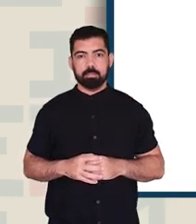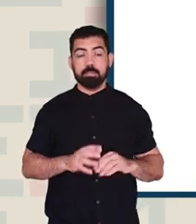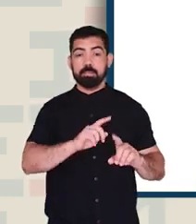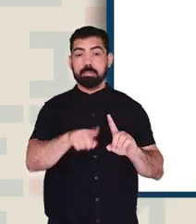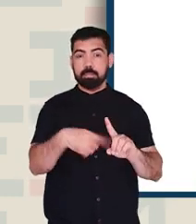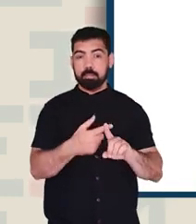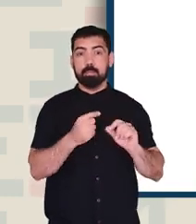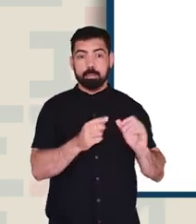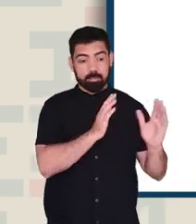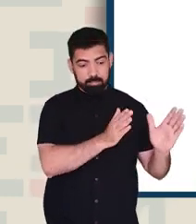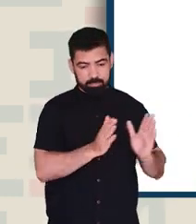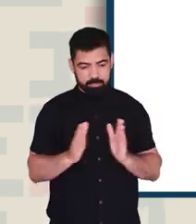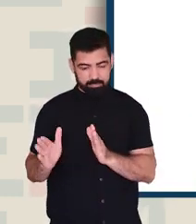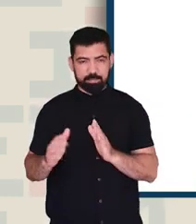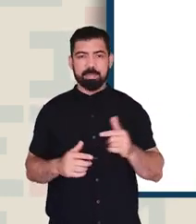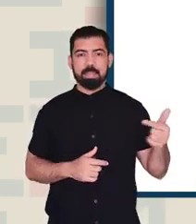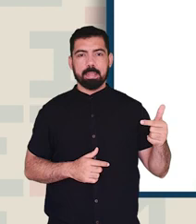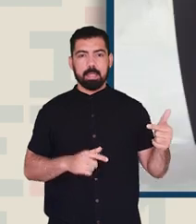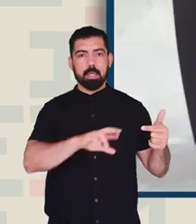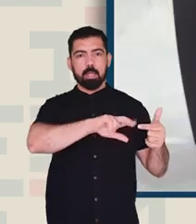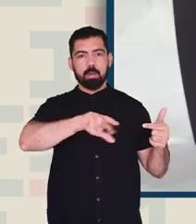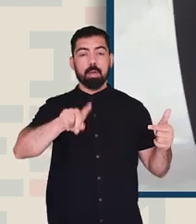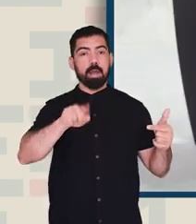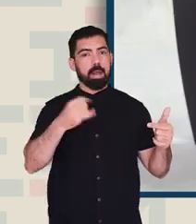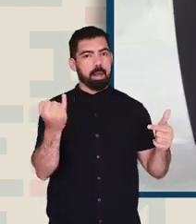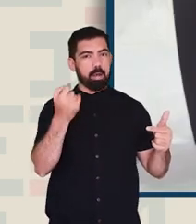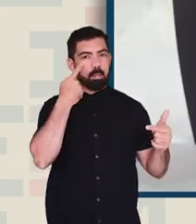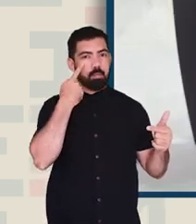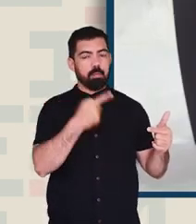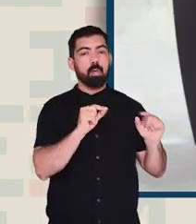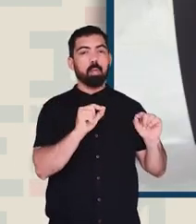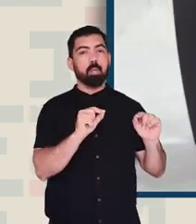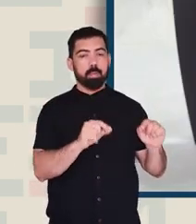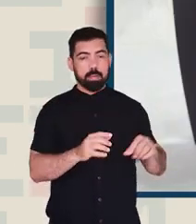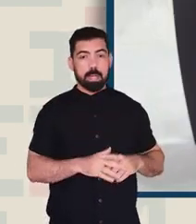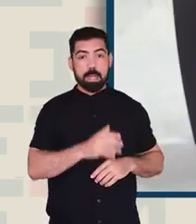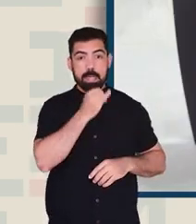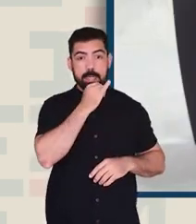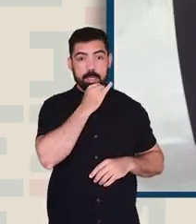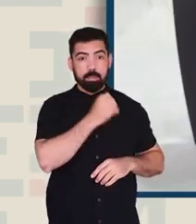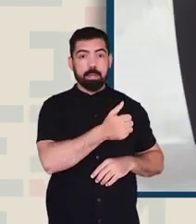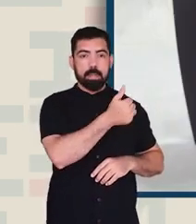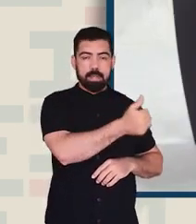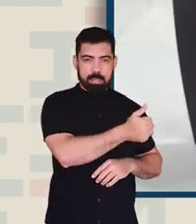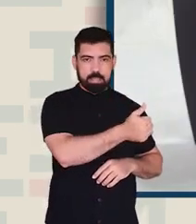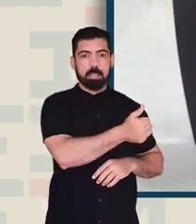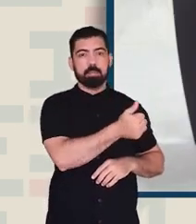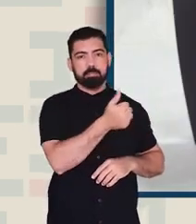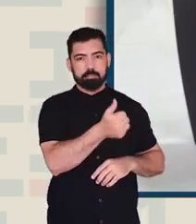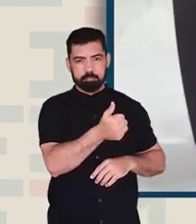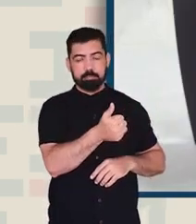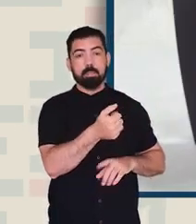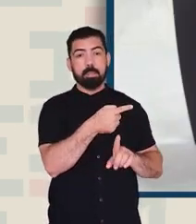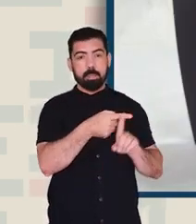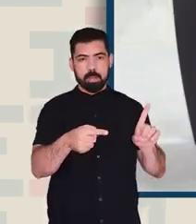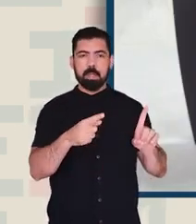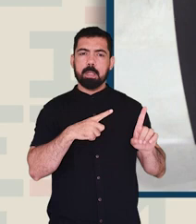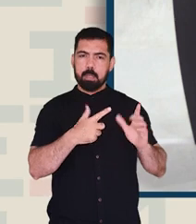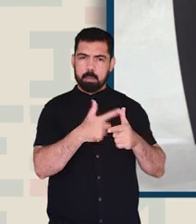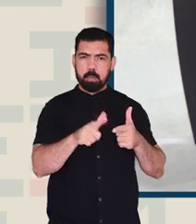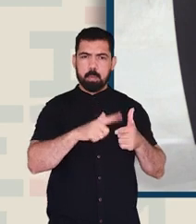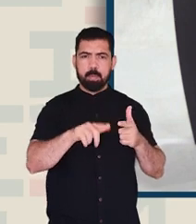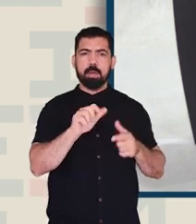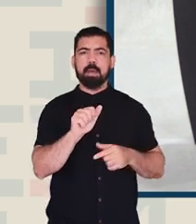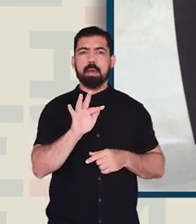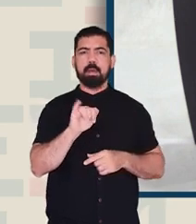E eu tenho uma série de segundas, né? É importante observar que esse 11º parcial, ele também tem um problema com afinação.